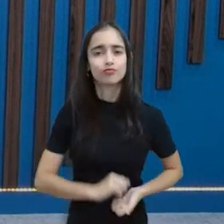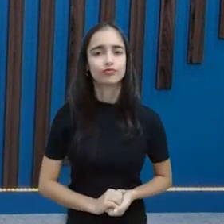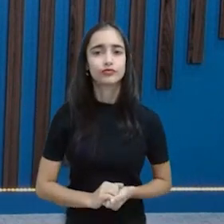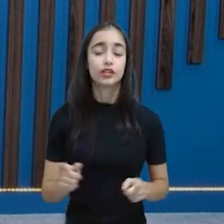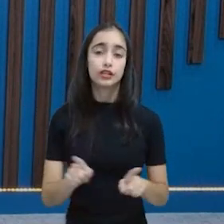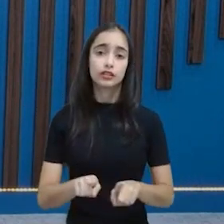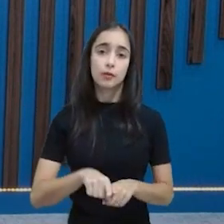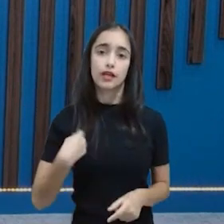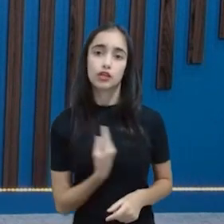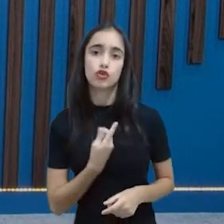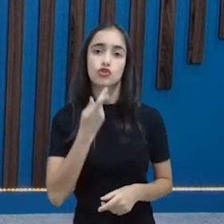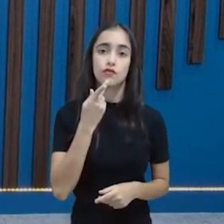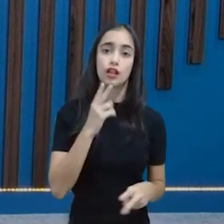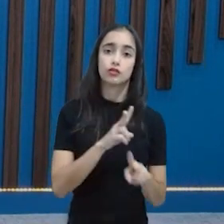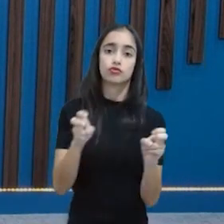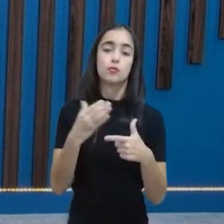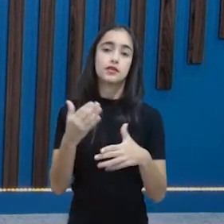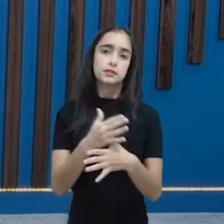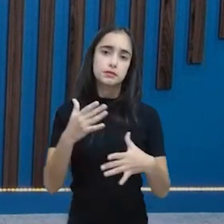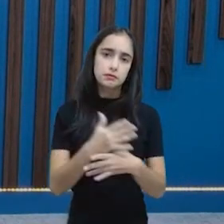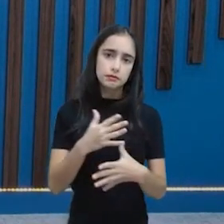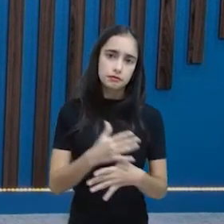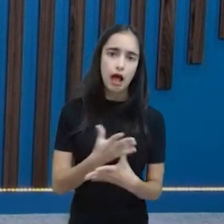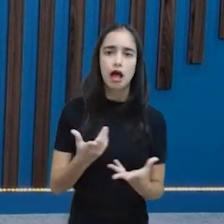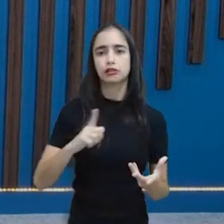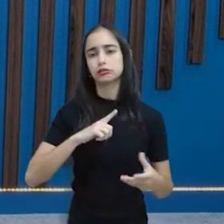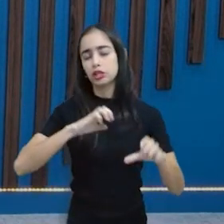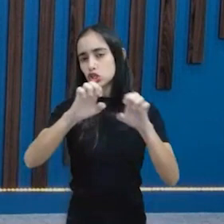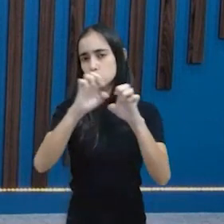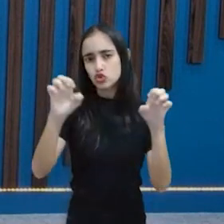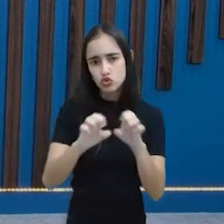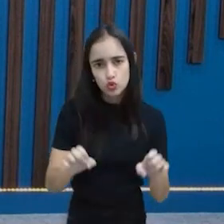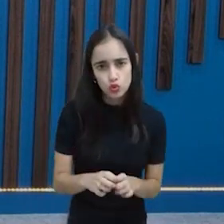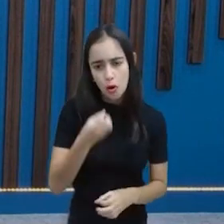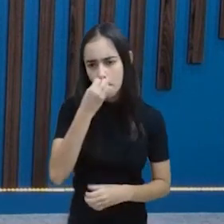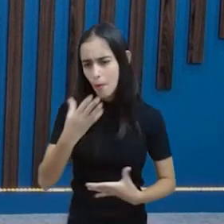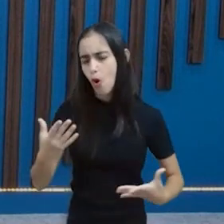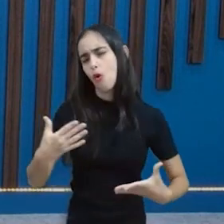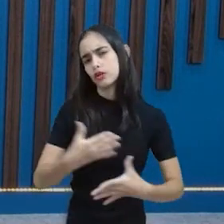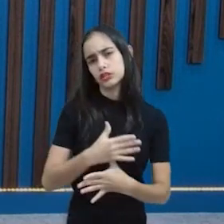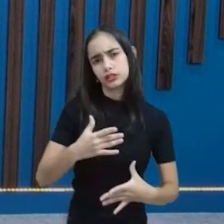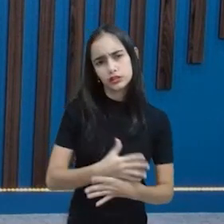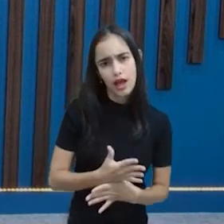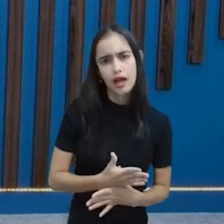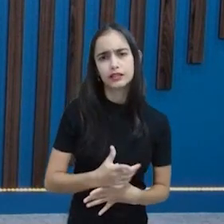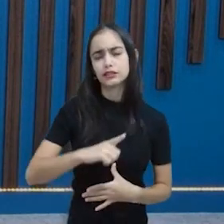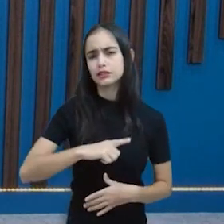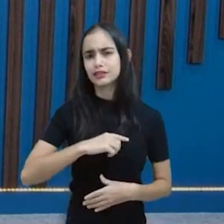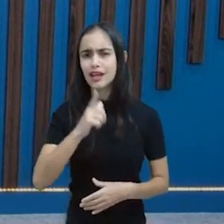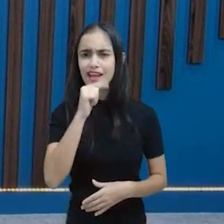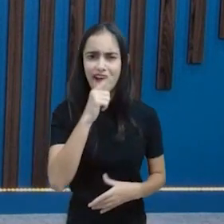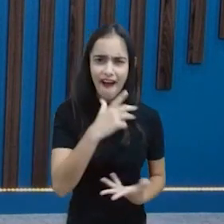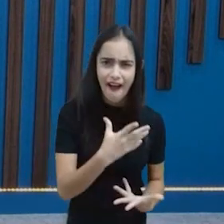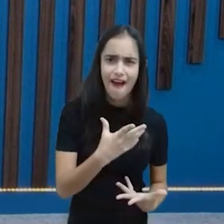também nas questões das cidades, né, de estrutura urbana, acesso a saneamento básico,